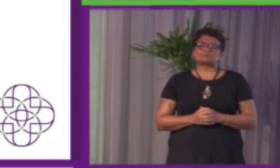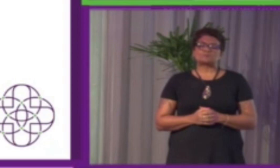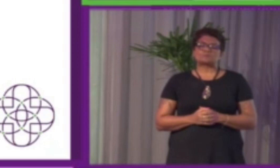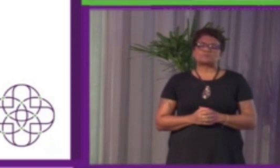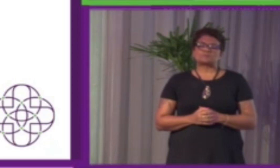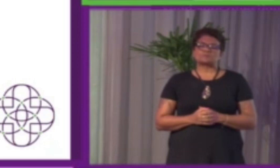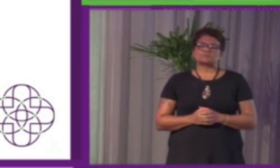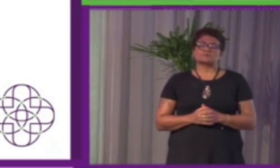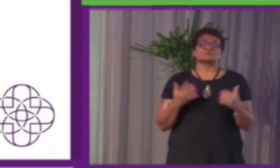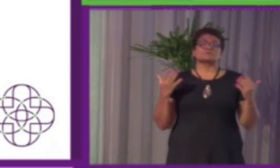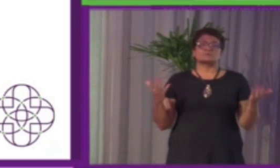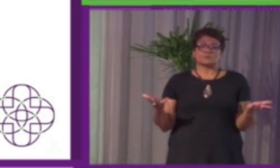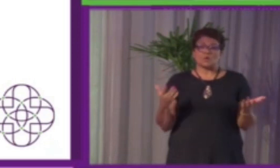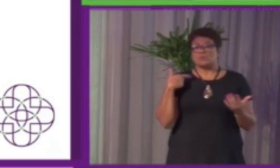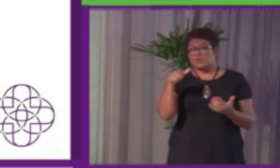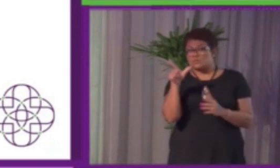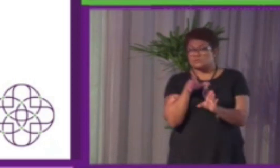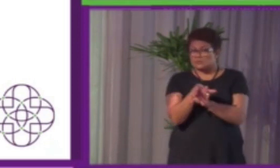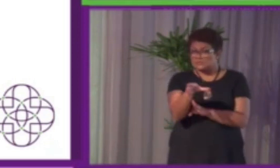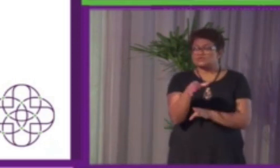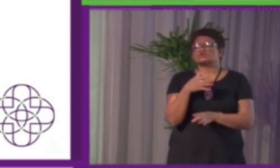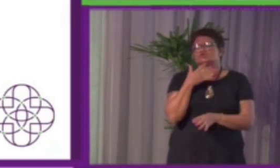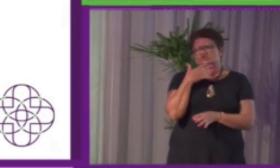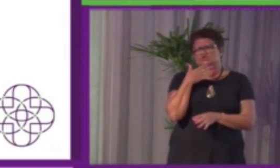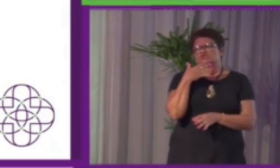Então, outra recomendação, eu já falei para